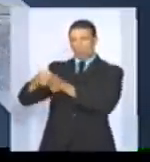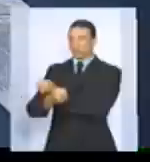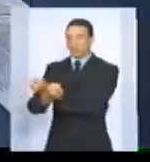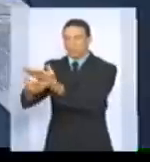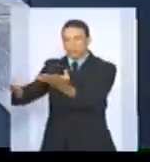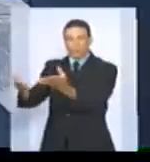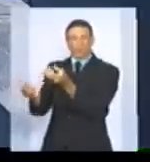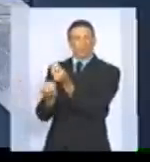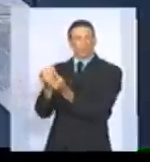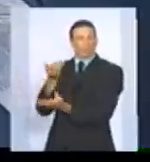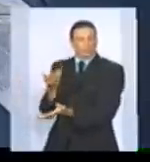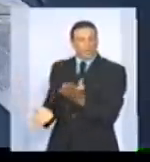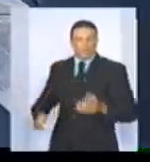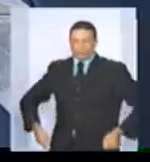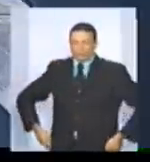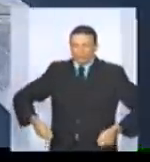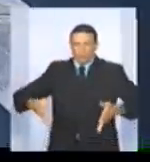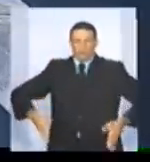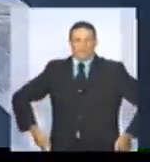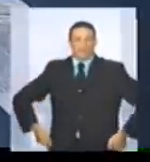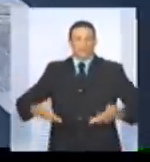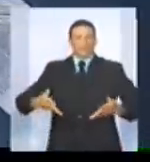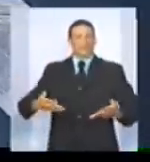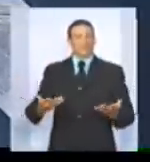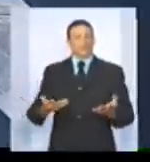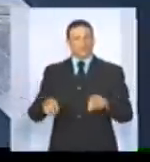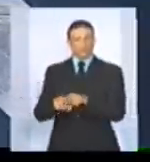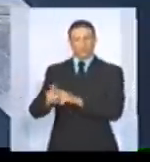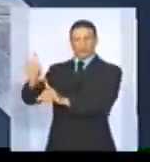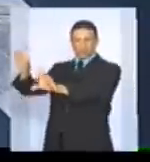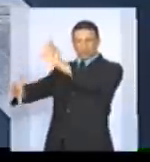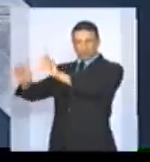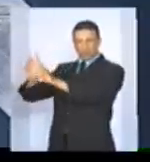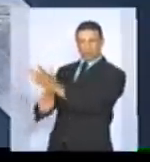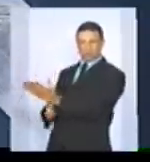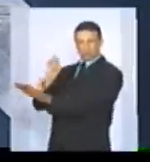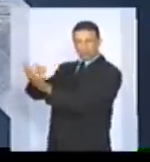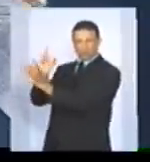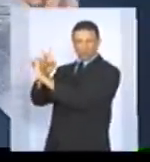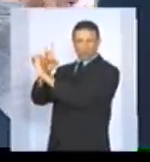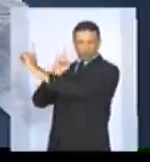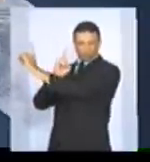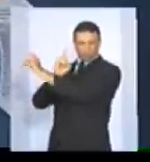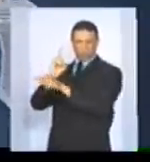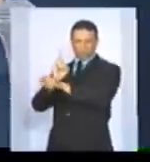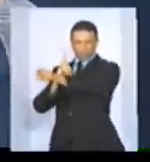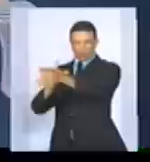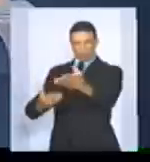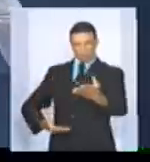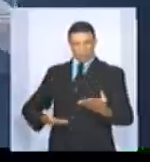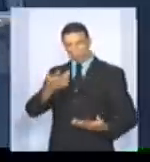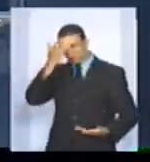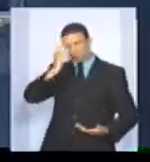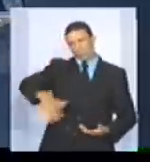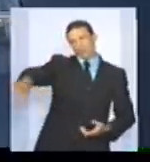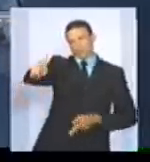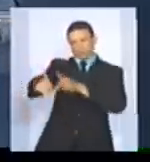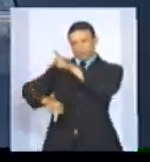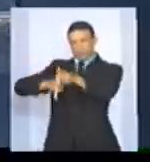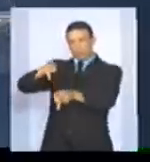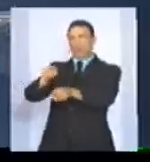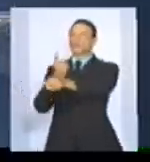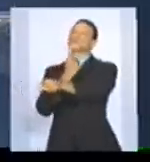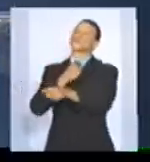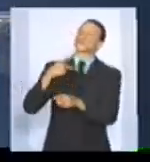oneroso. Há muito, as empresas de TV por assinatura condicionam ao consumidor o seu produto naquilo que elas